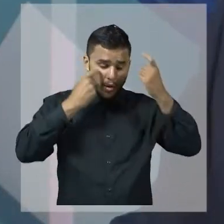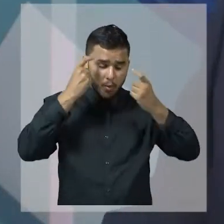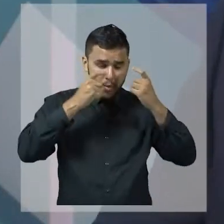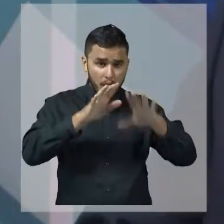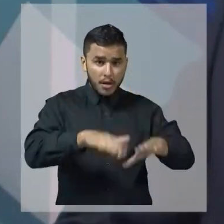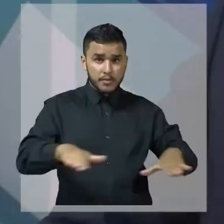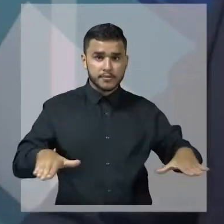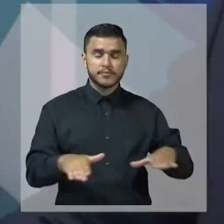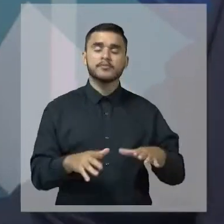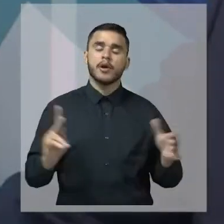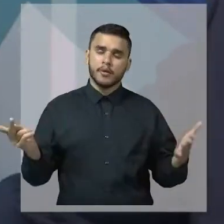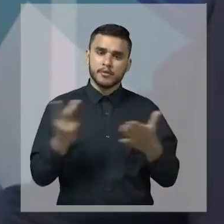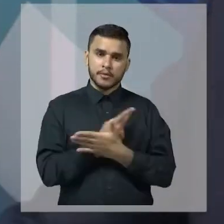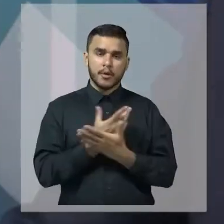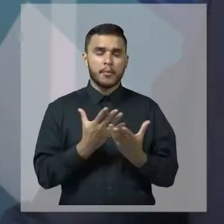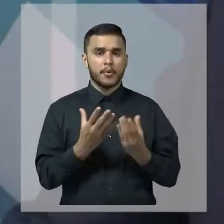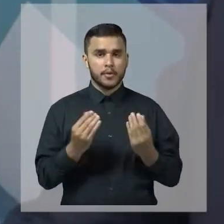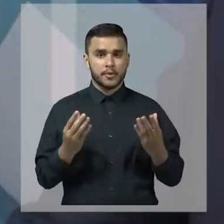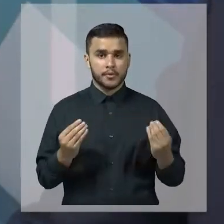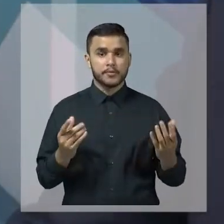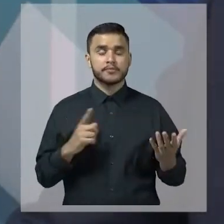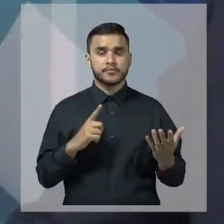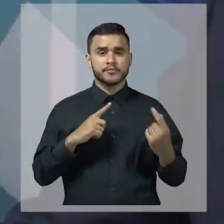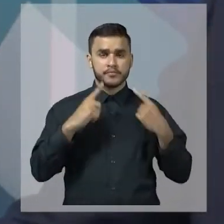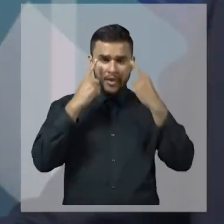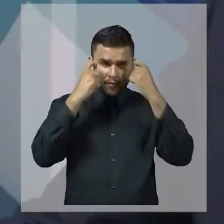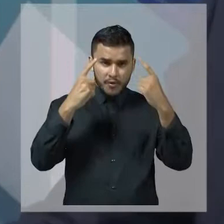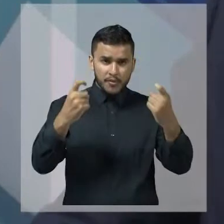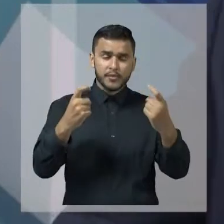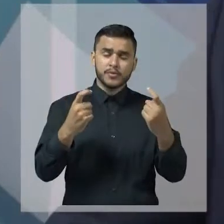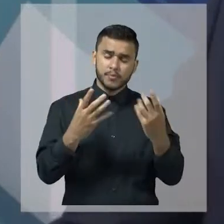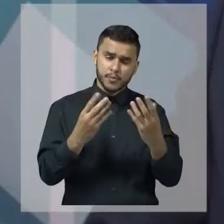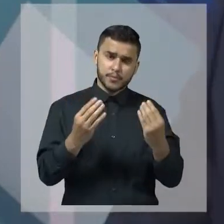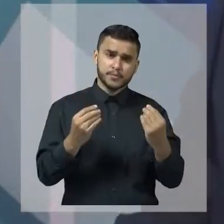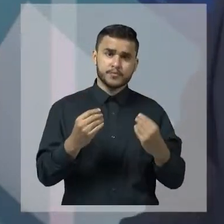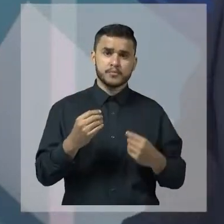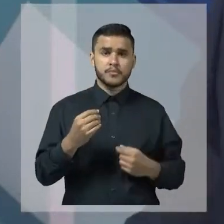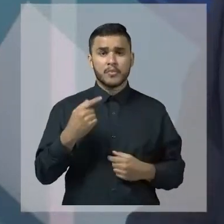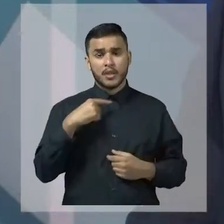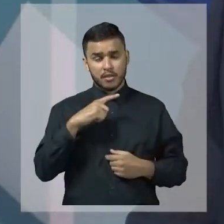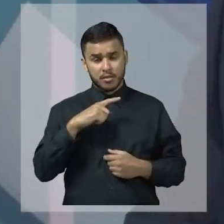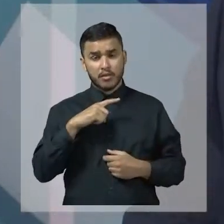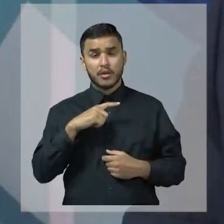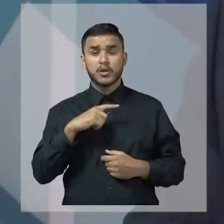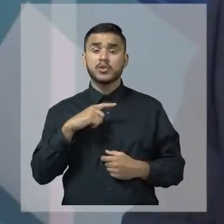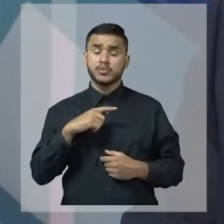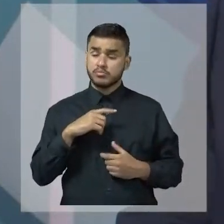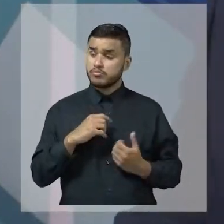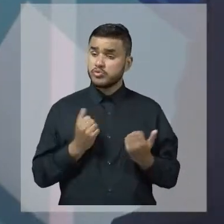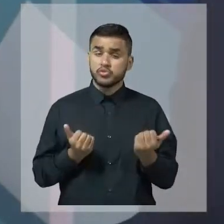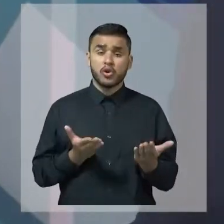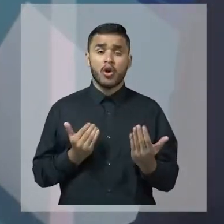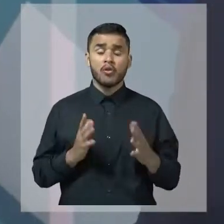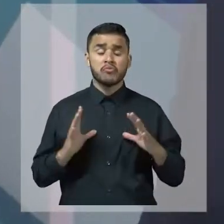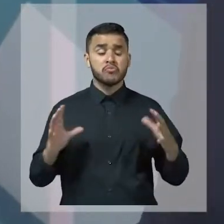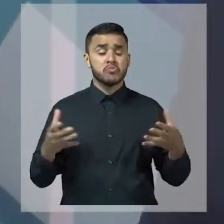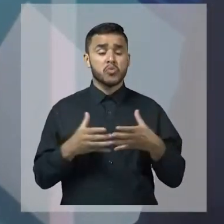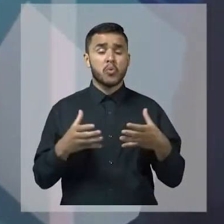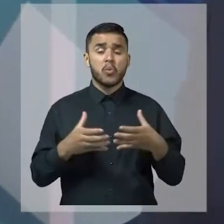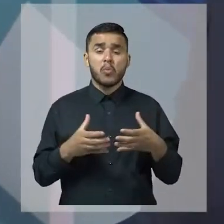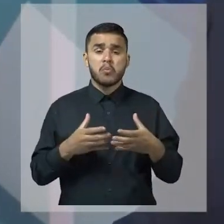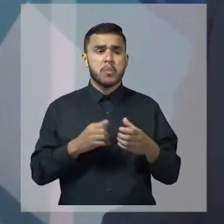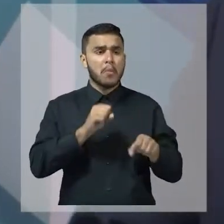você tem um índice elevado de violência, jovens se matando, porque não há essa preocupação de trabalhar a